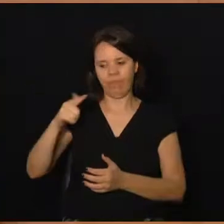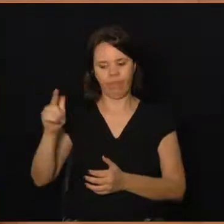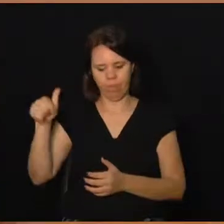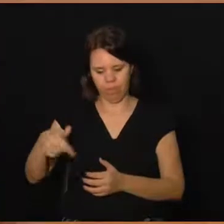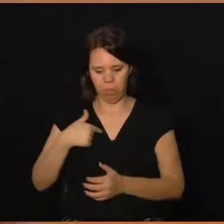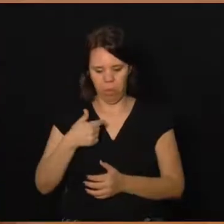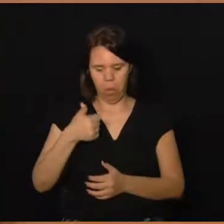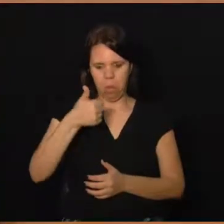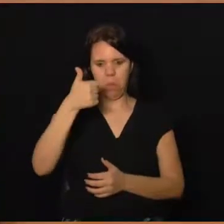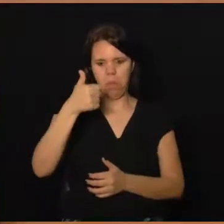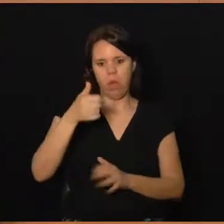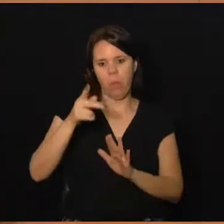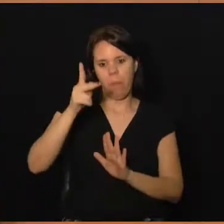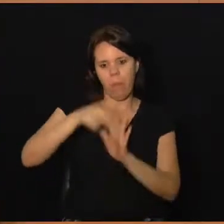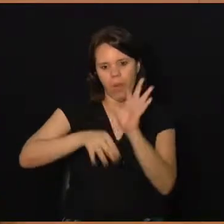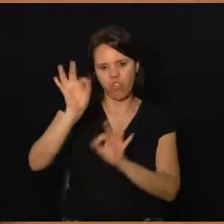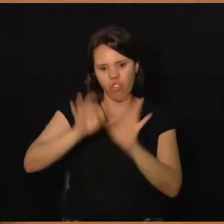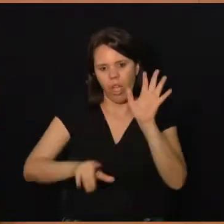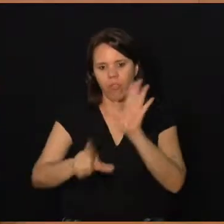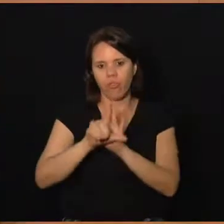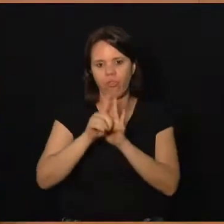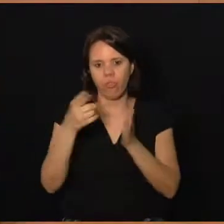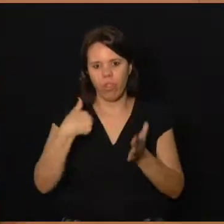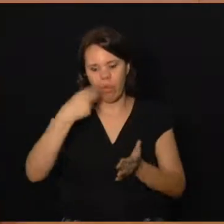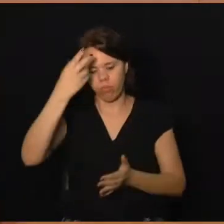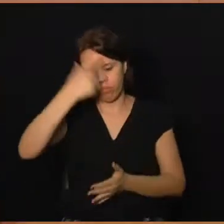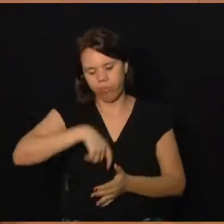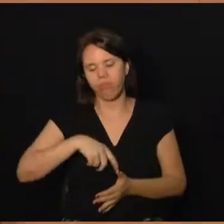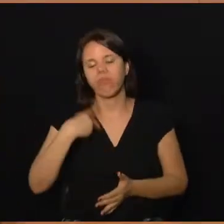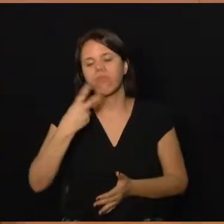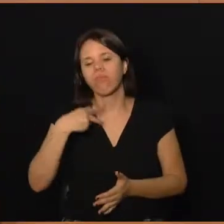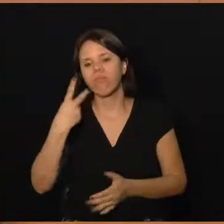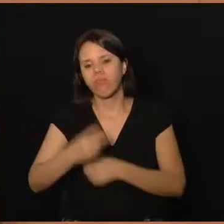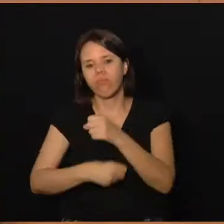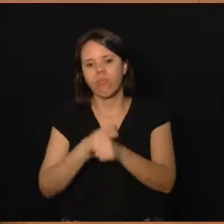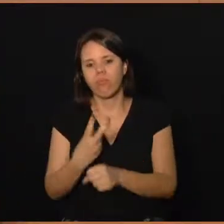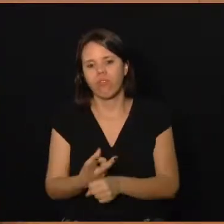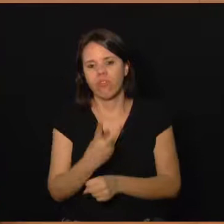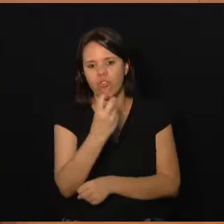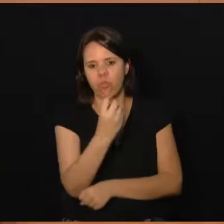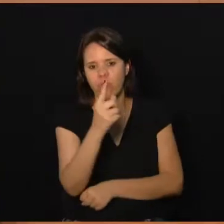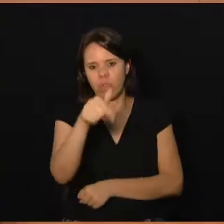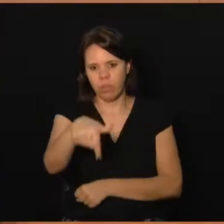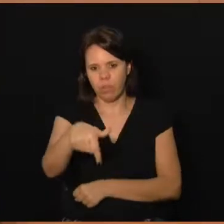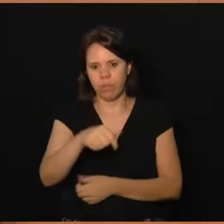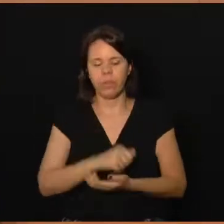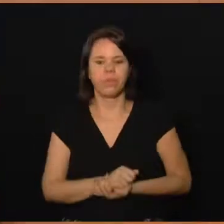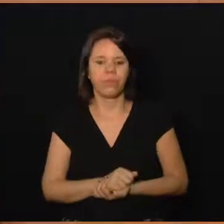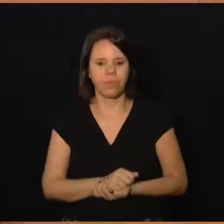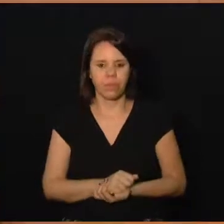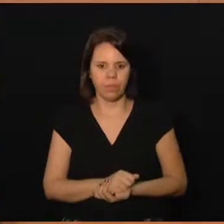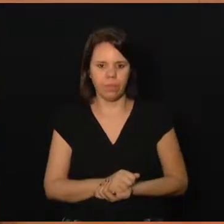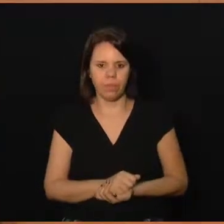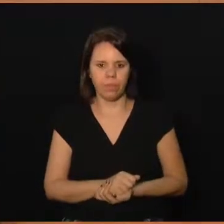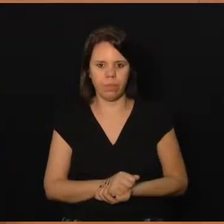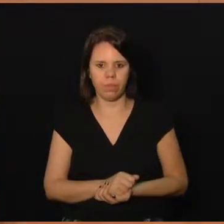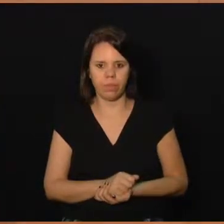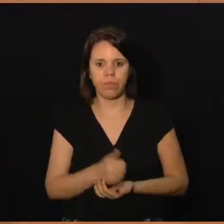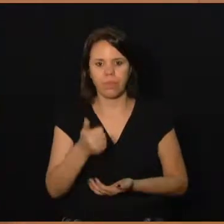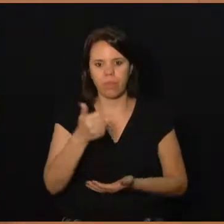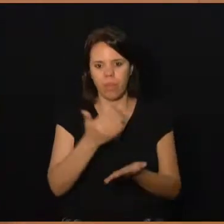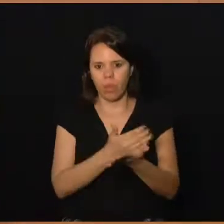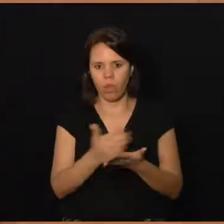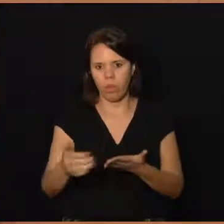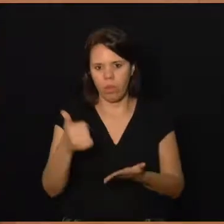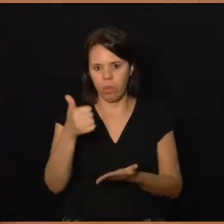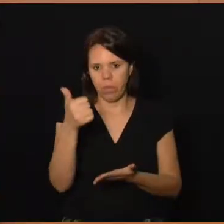meu primeiro projeto de lei como vereador no ano de 2017. Eu estou no meu primeiro mandato, para quem não